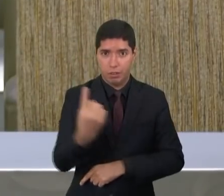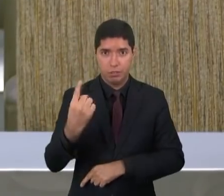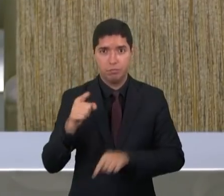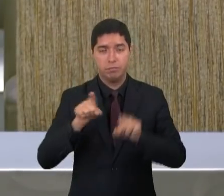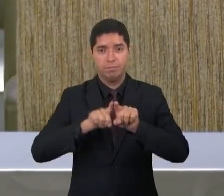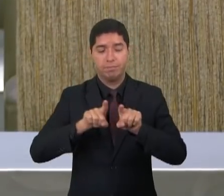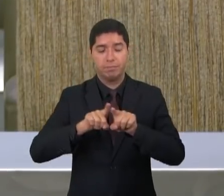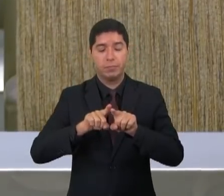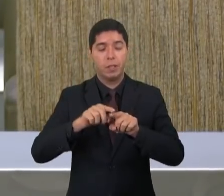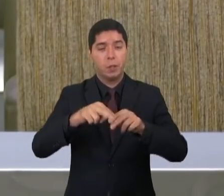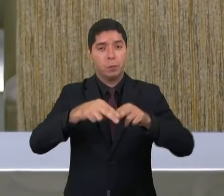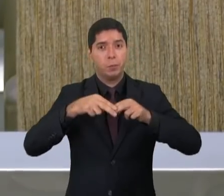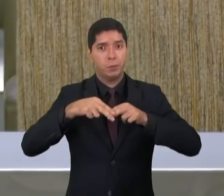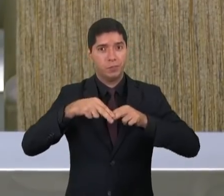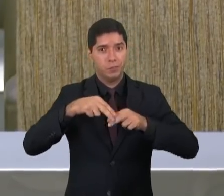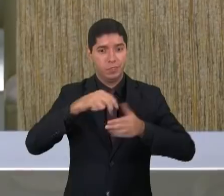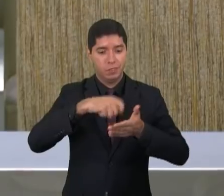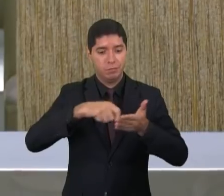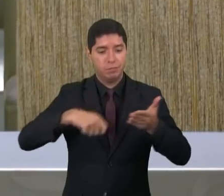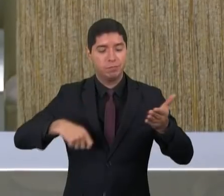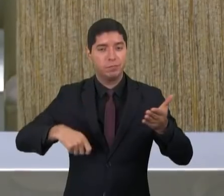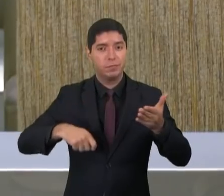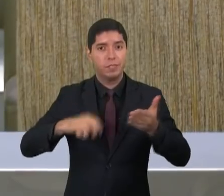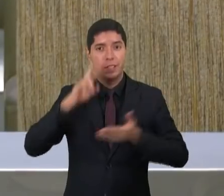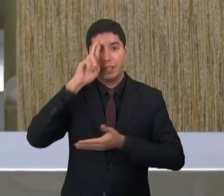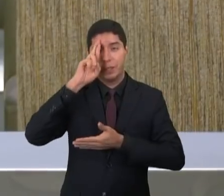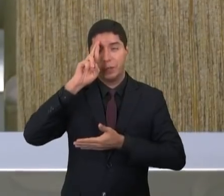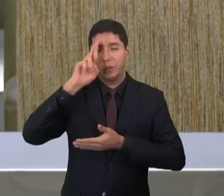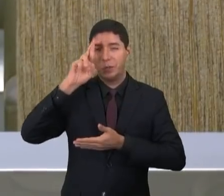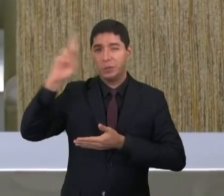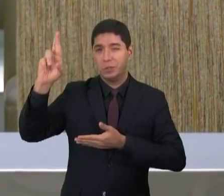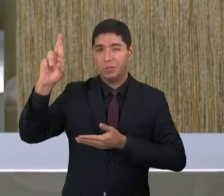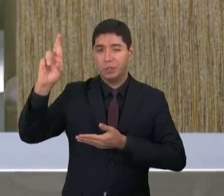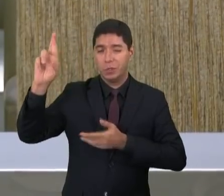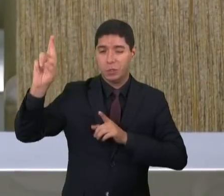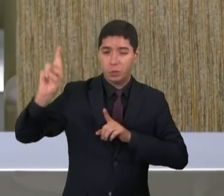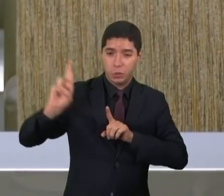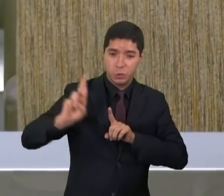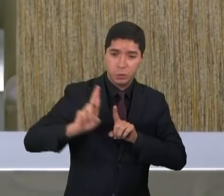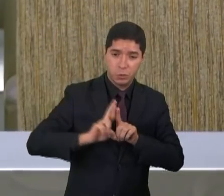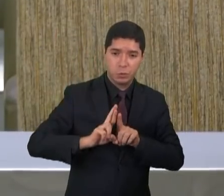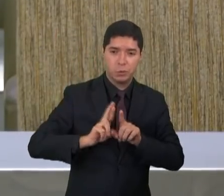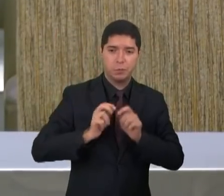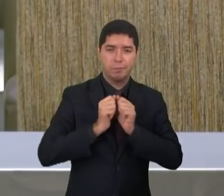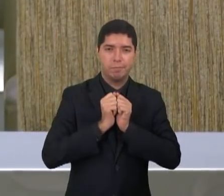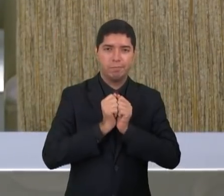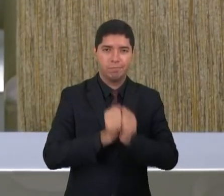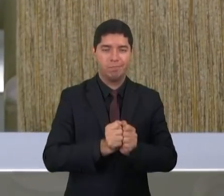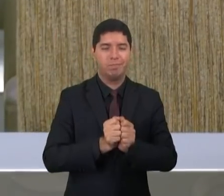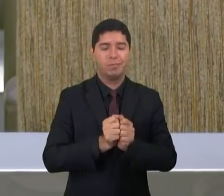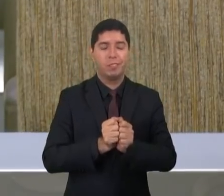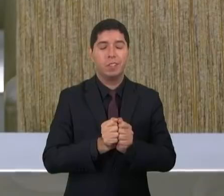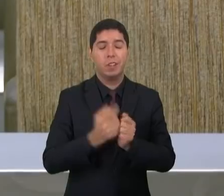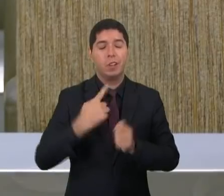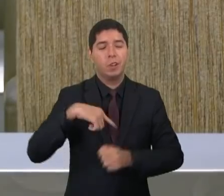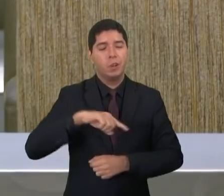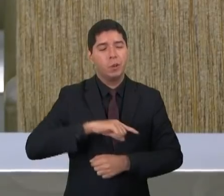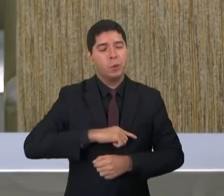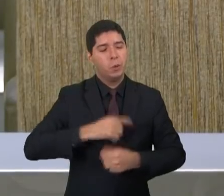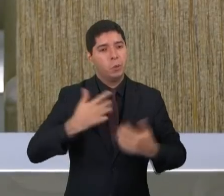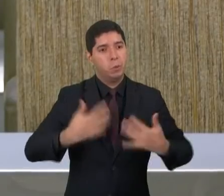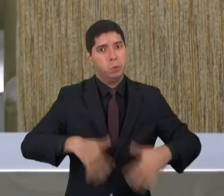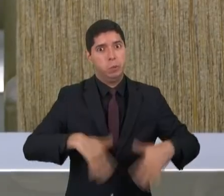disse: se não fora o Senhor que esteve ao nosso lado, ora